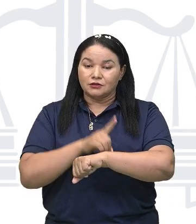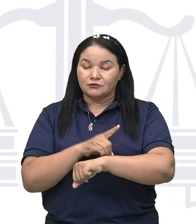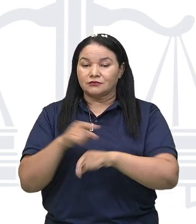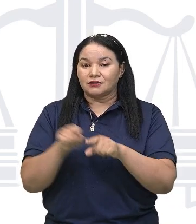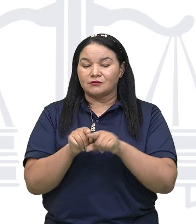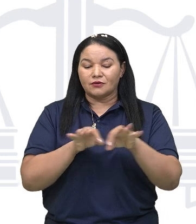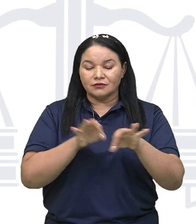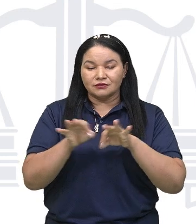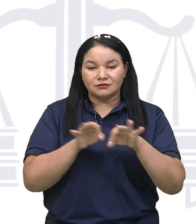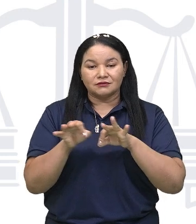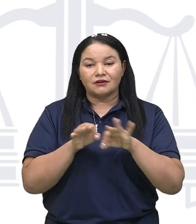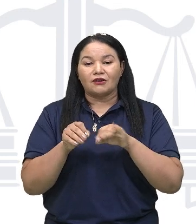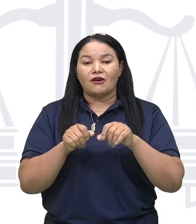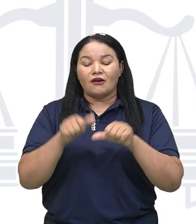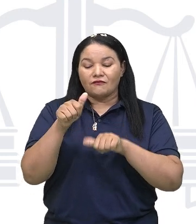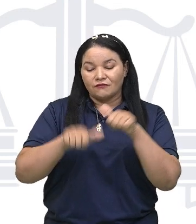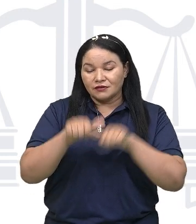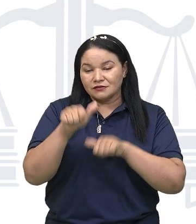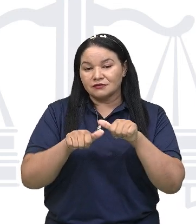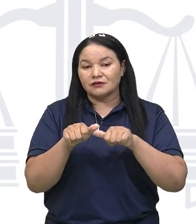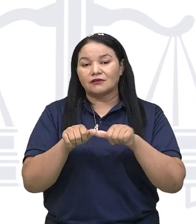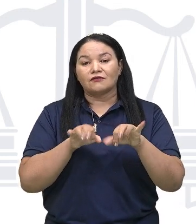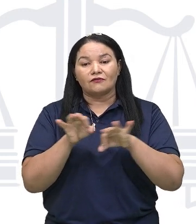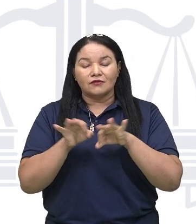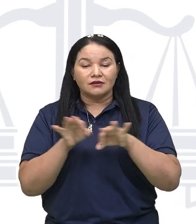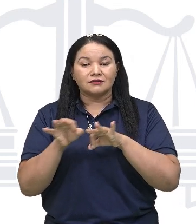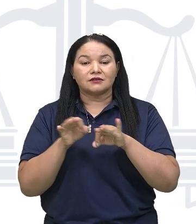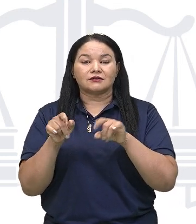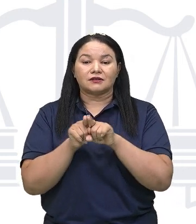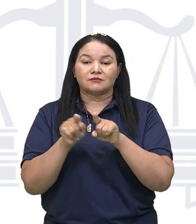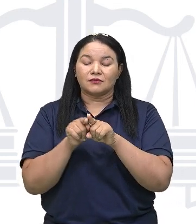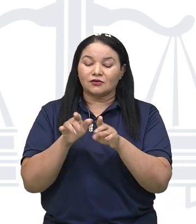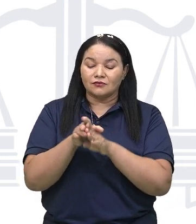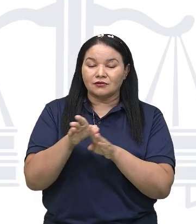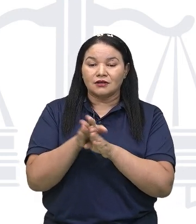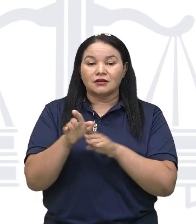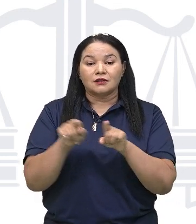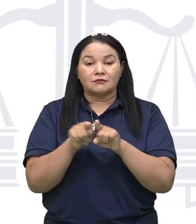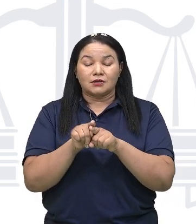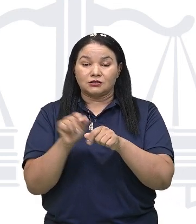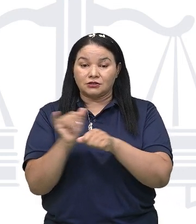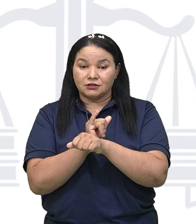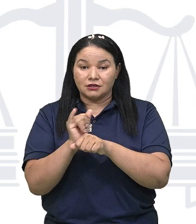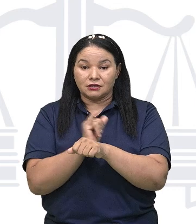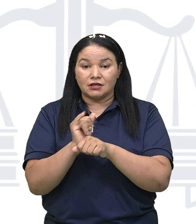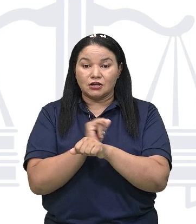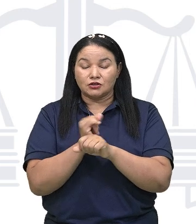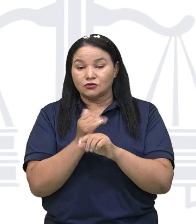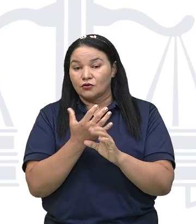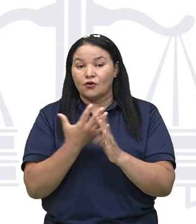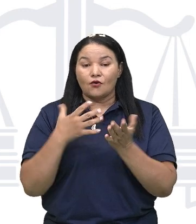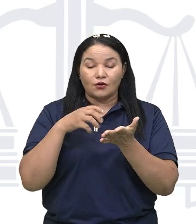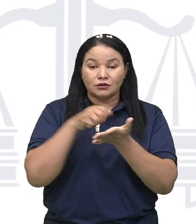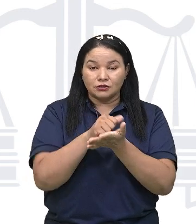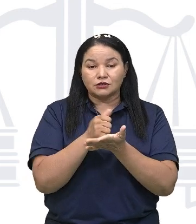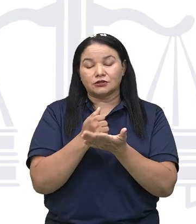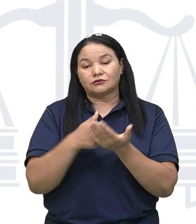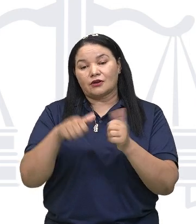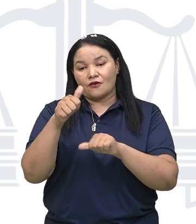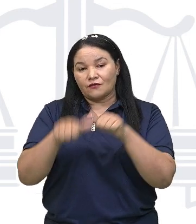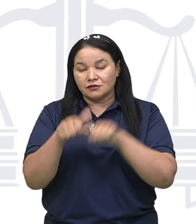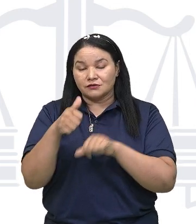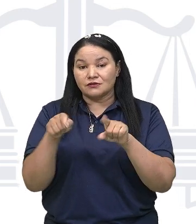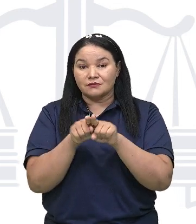planejamento das avaliações que orienta, que traz estratégias e realizações do registro dessas avaliações, né,